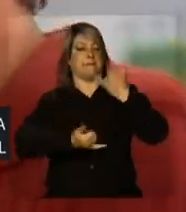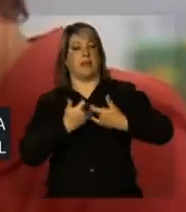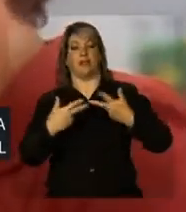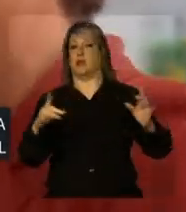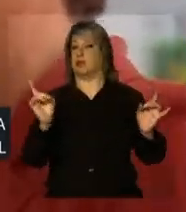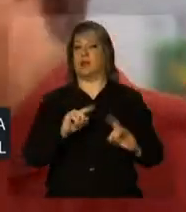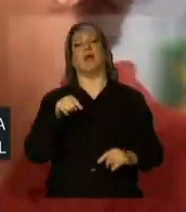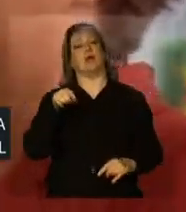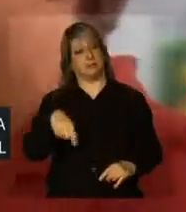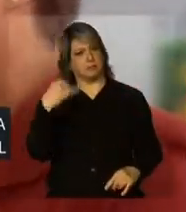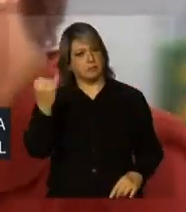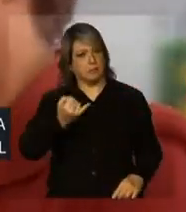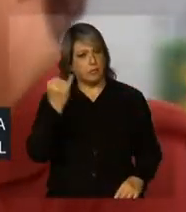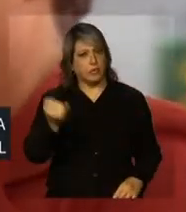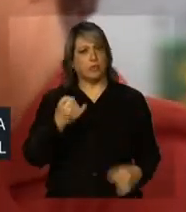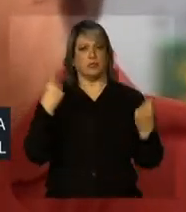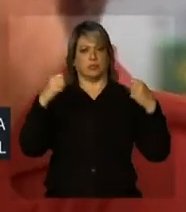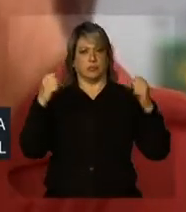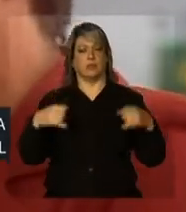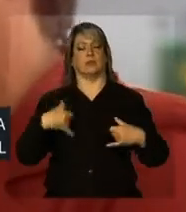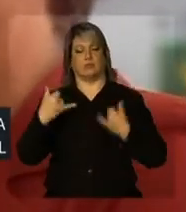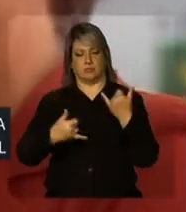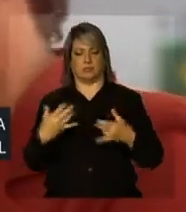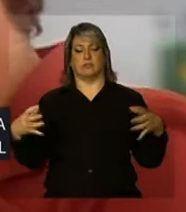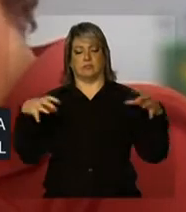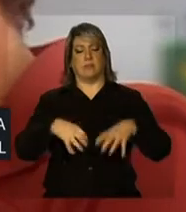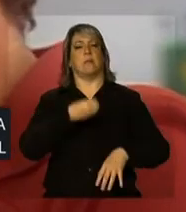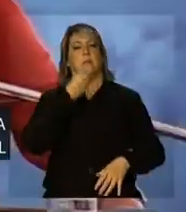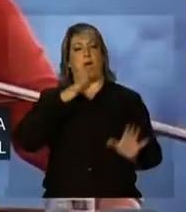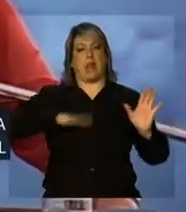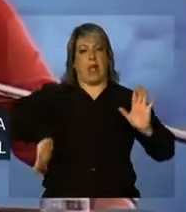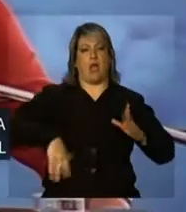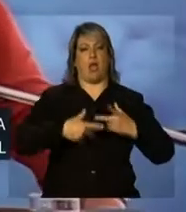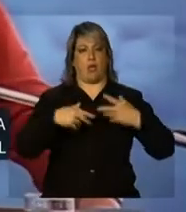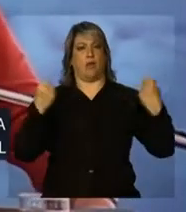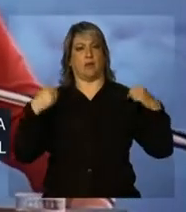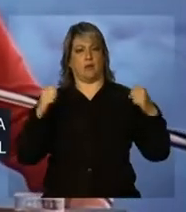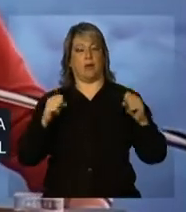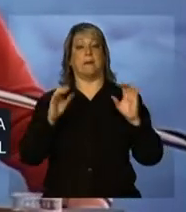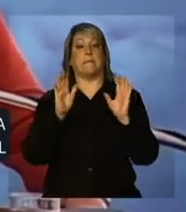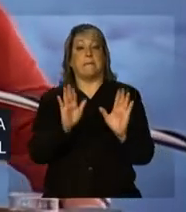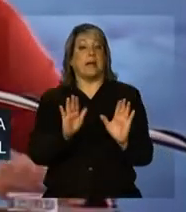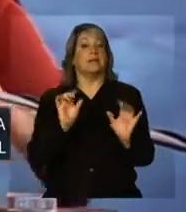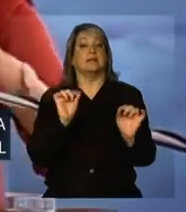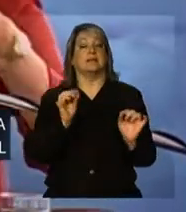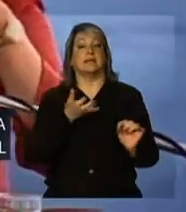arte apesar de ter arte Esporte no ensino integral significa